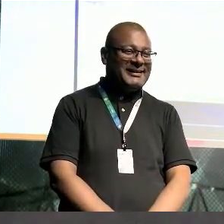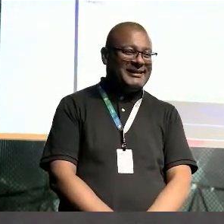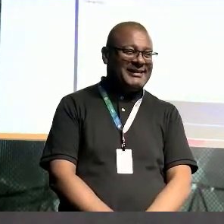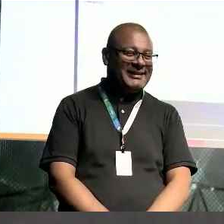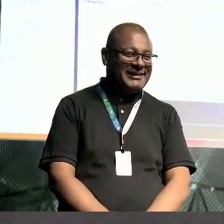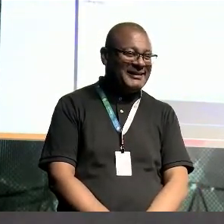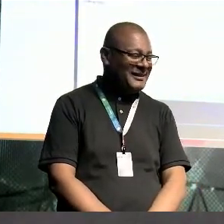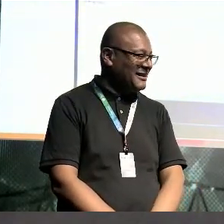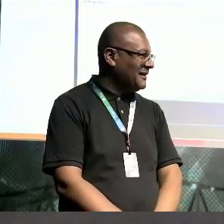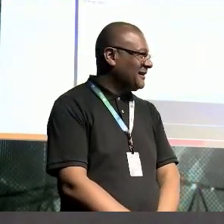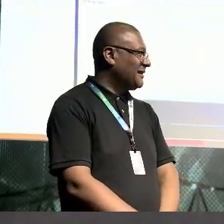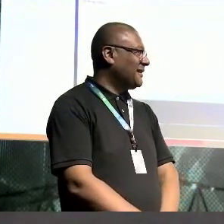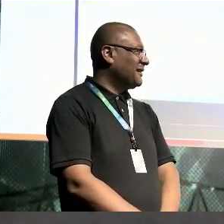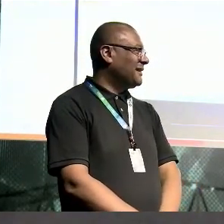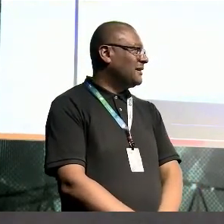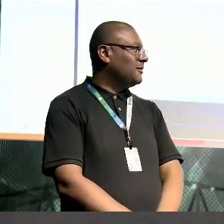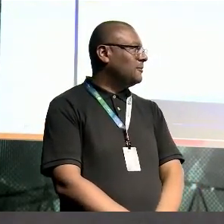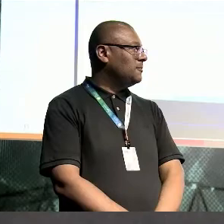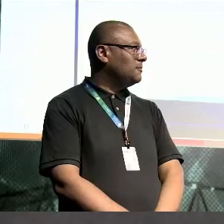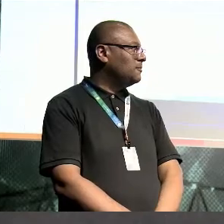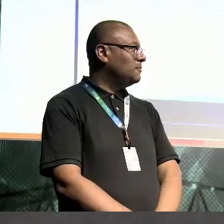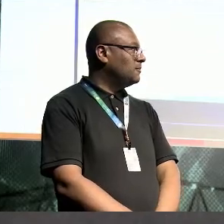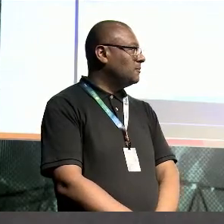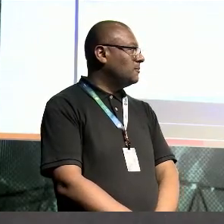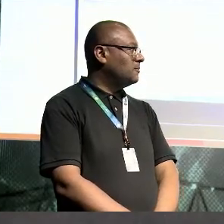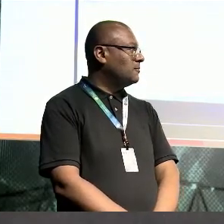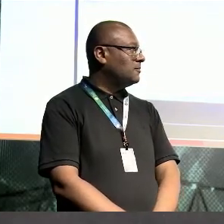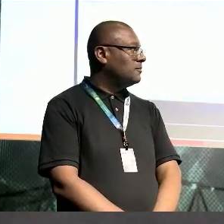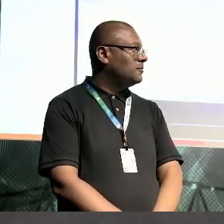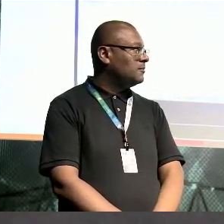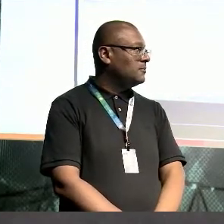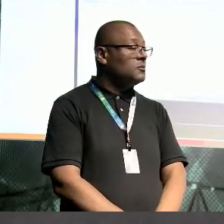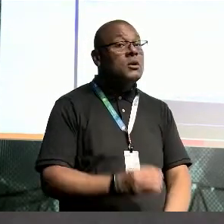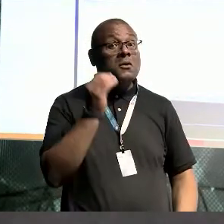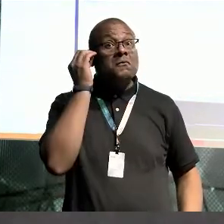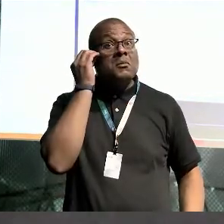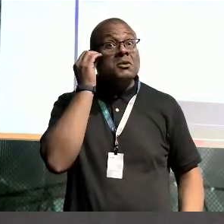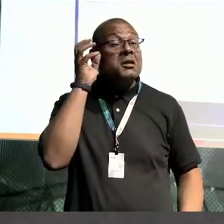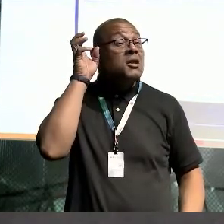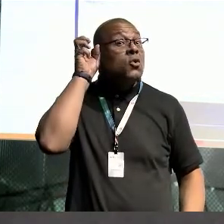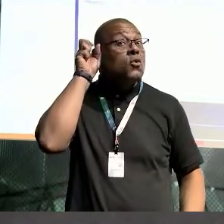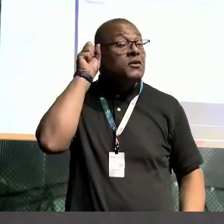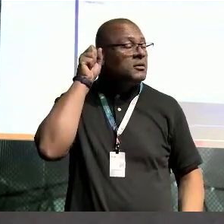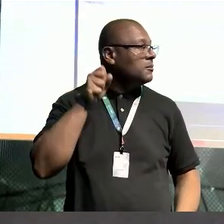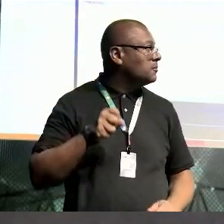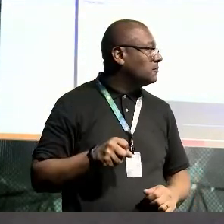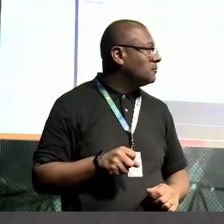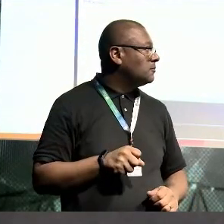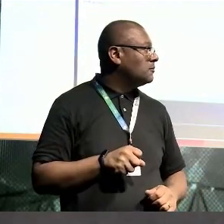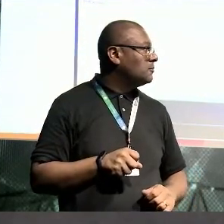ajude? Onde que é a saída do som? Vamos ver se dá para ouvir.